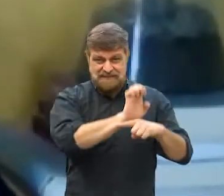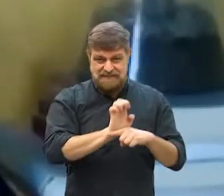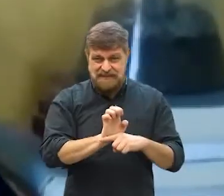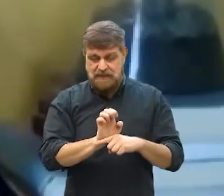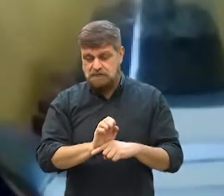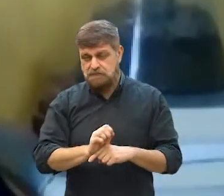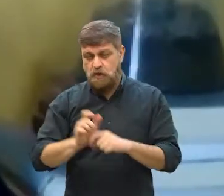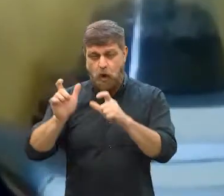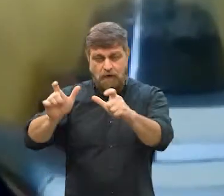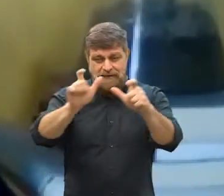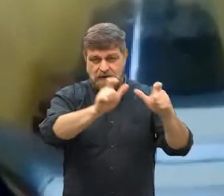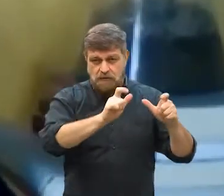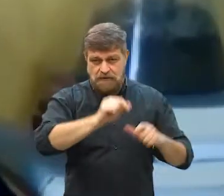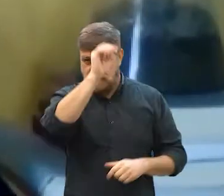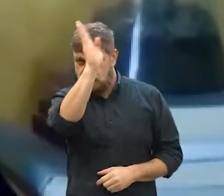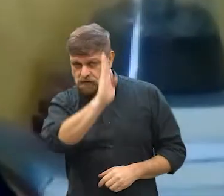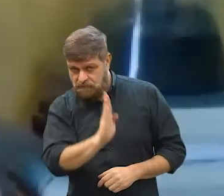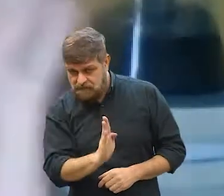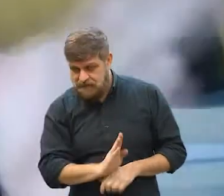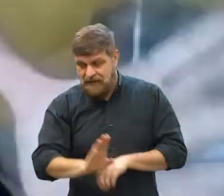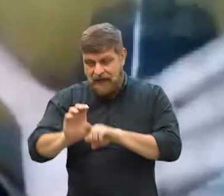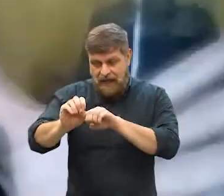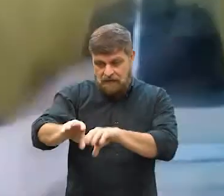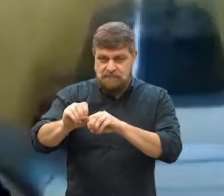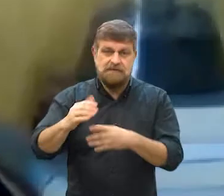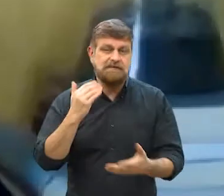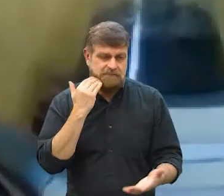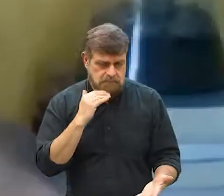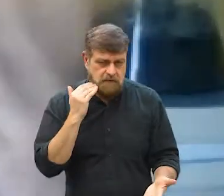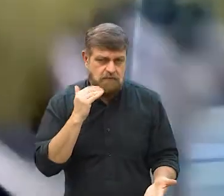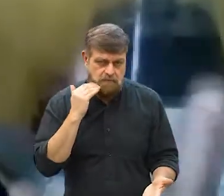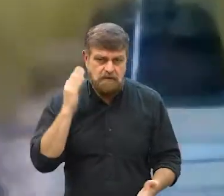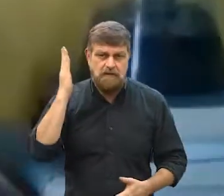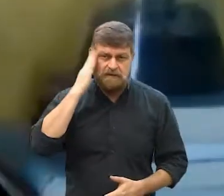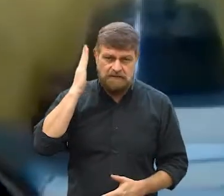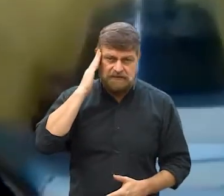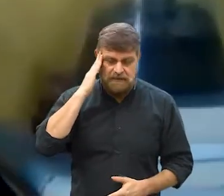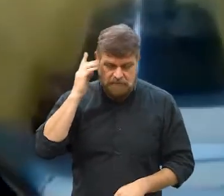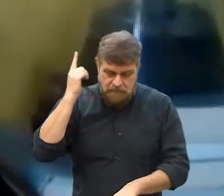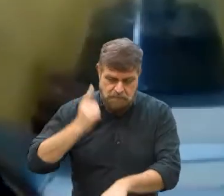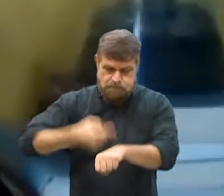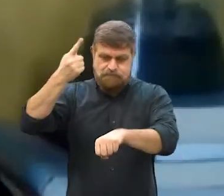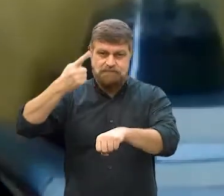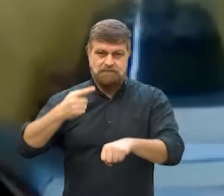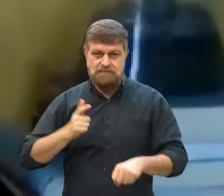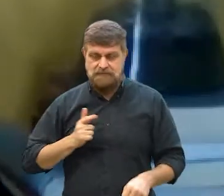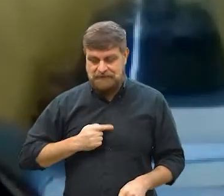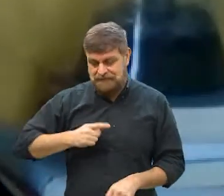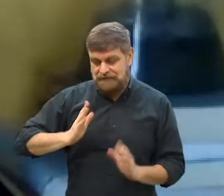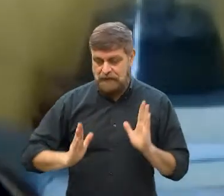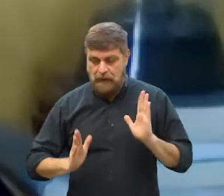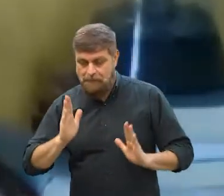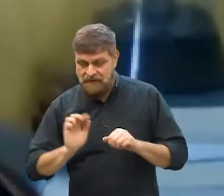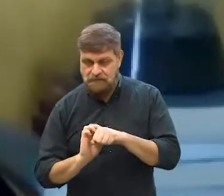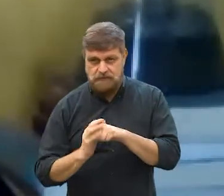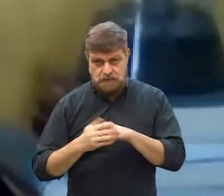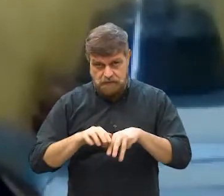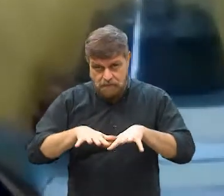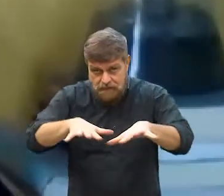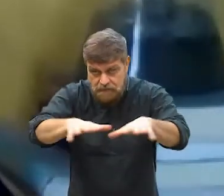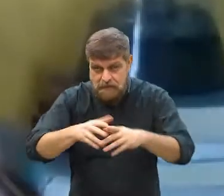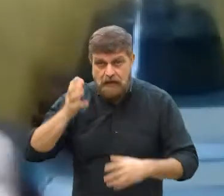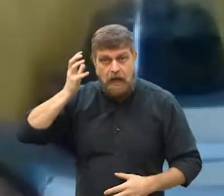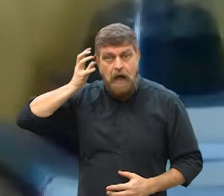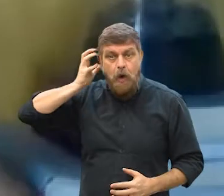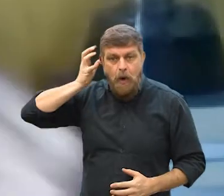várias regiões a ou a manutenção precária é claro tudo improvisado nesse momento de pandemia